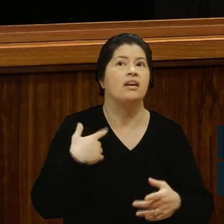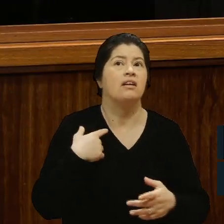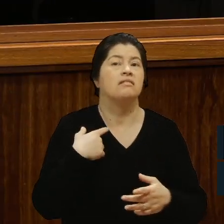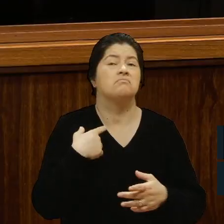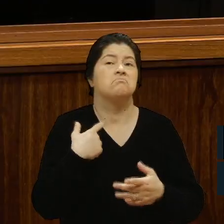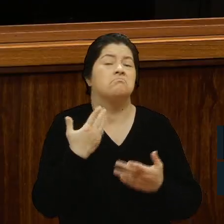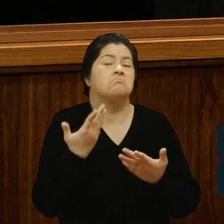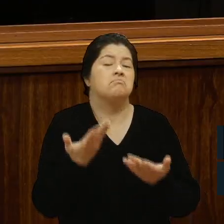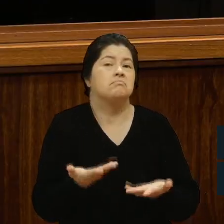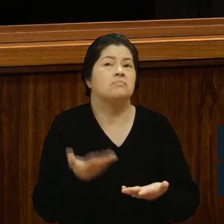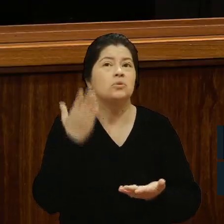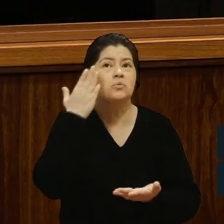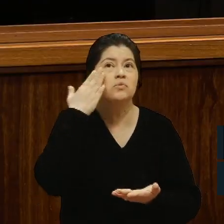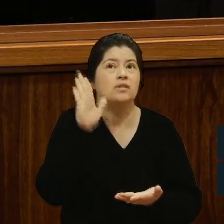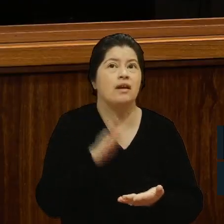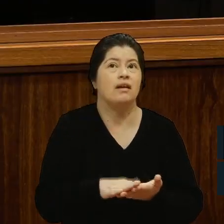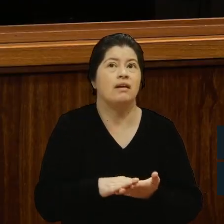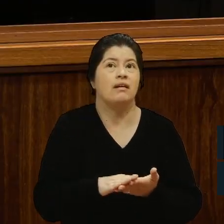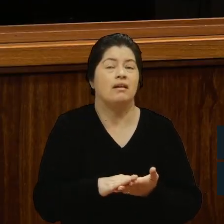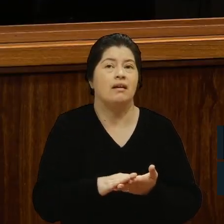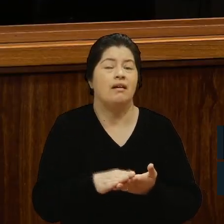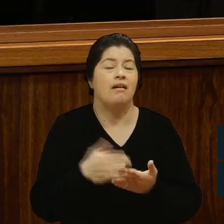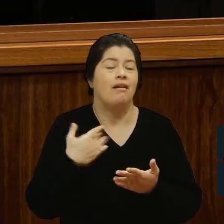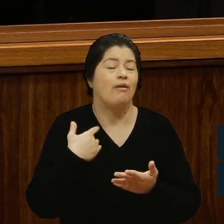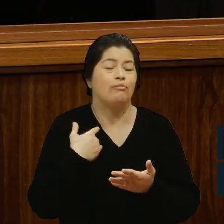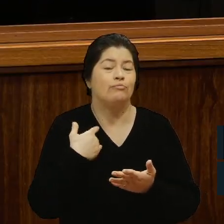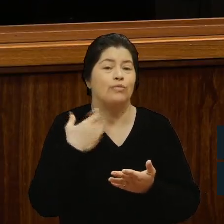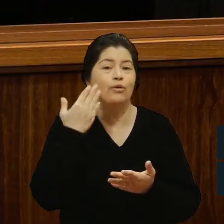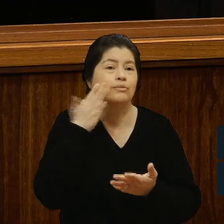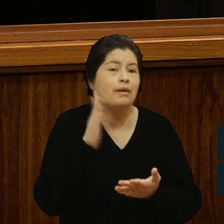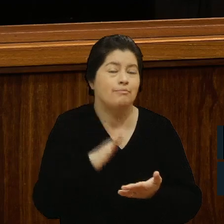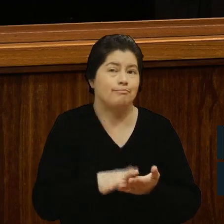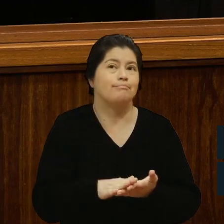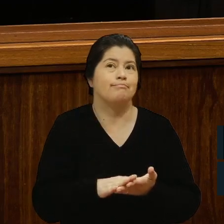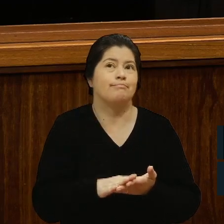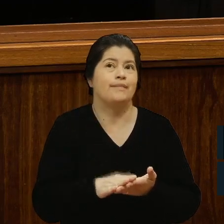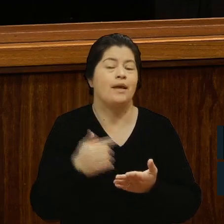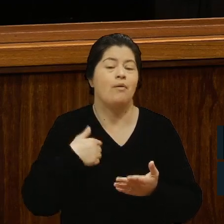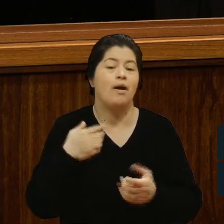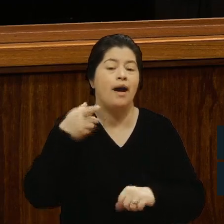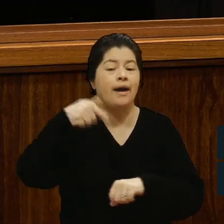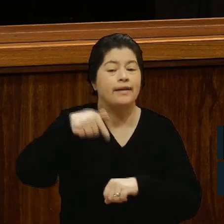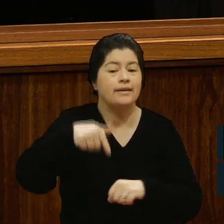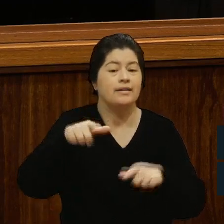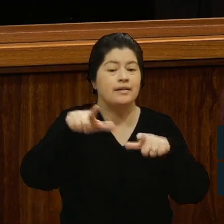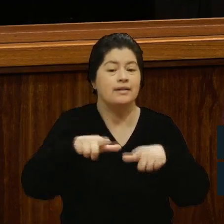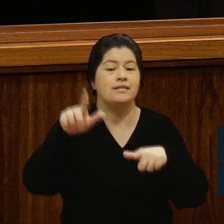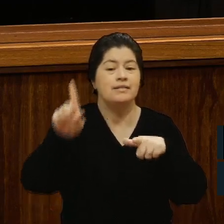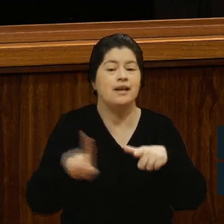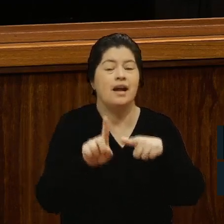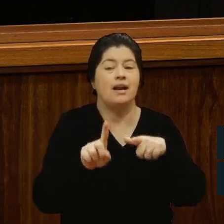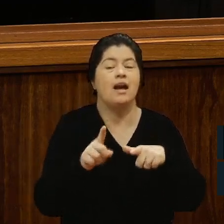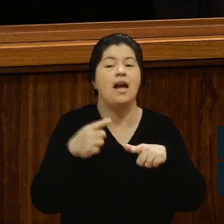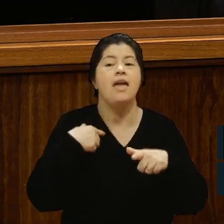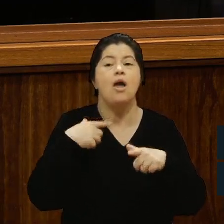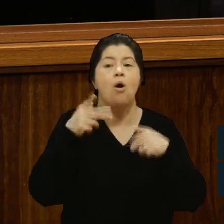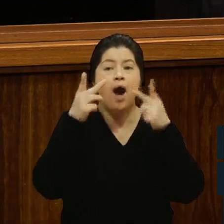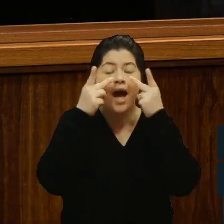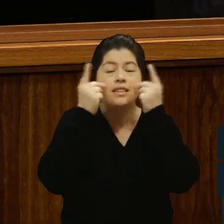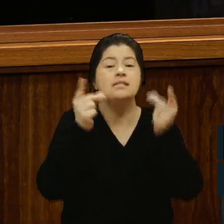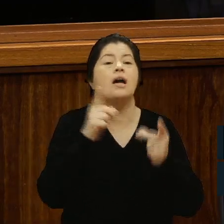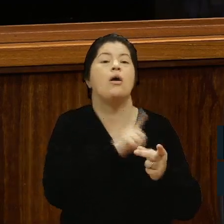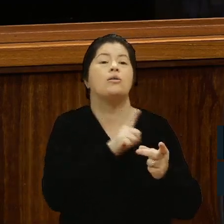não sei, talvez seja um defeito meu, mas quando eu estou aqui, na sala, eu geralmente presto atenção no que os colegas falam, até